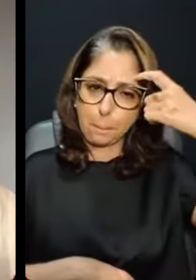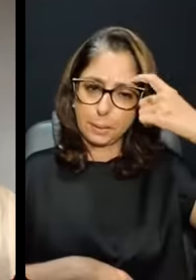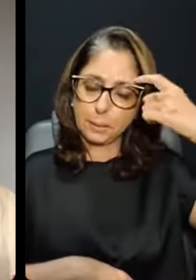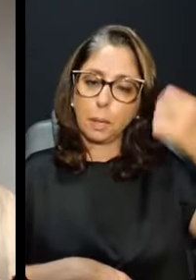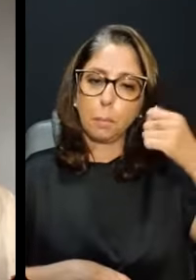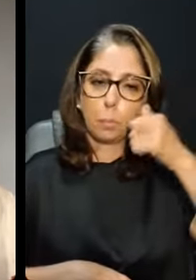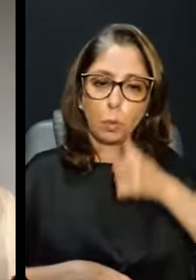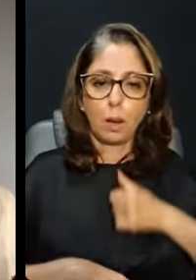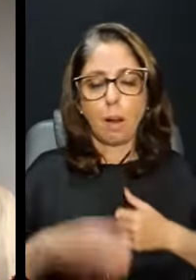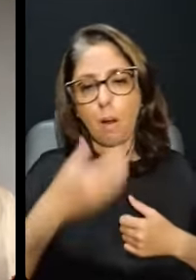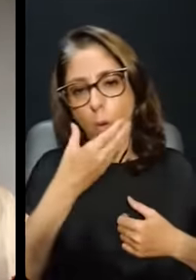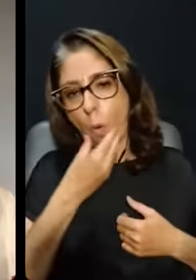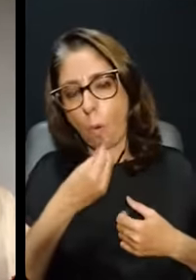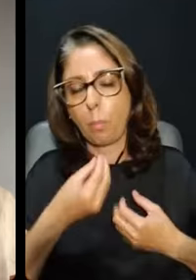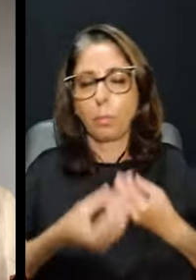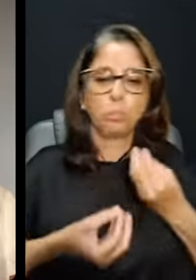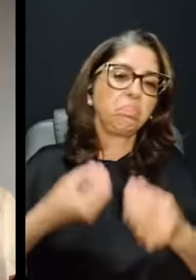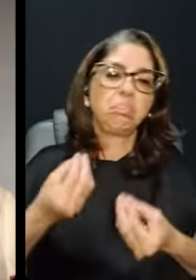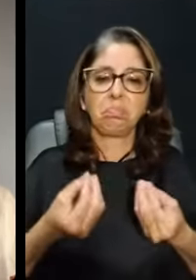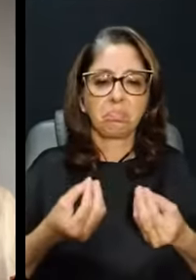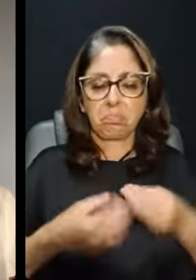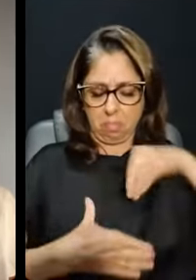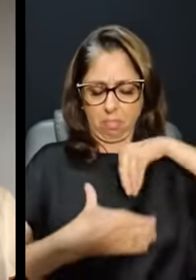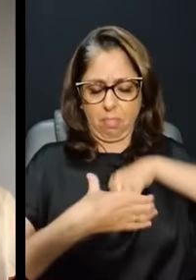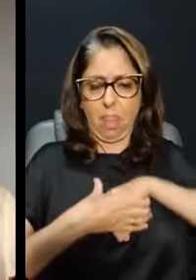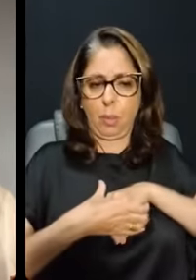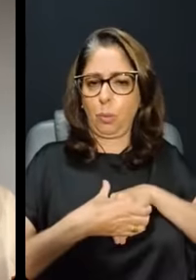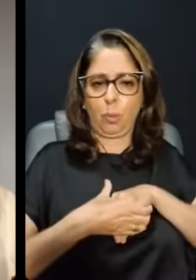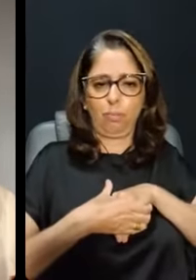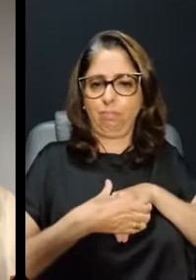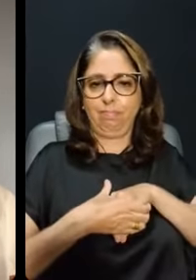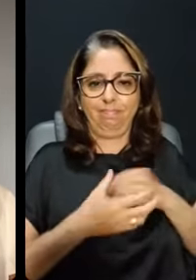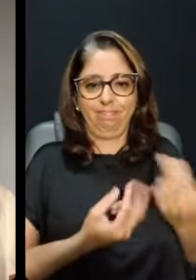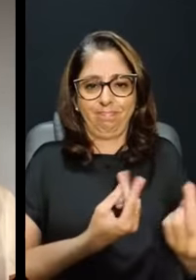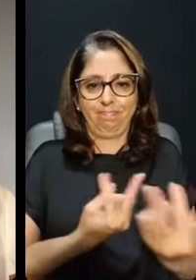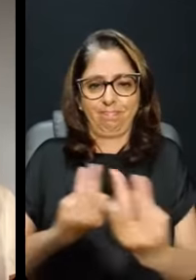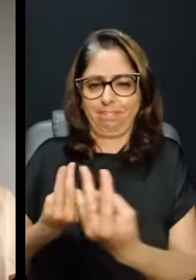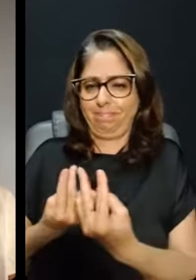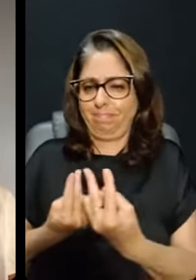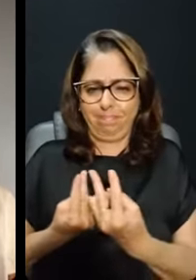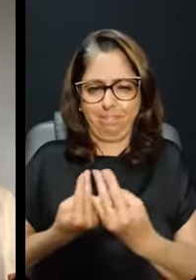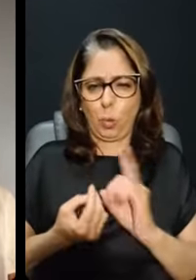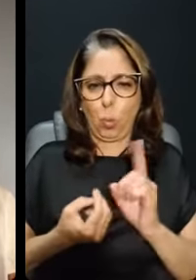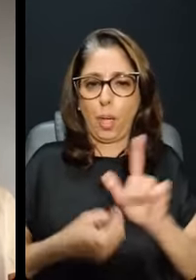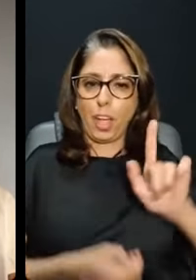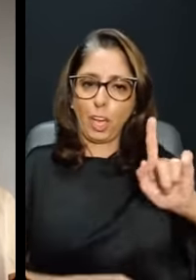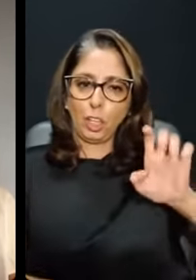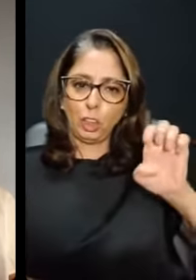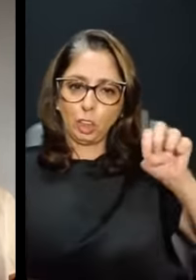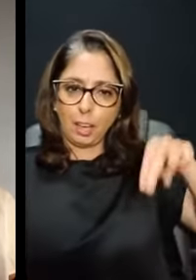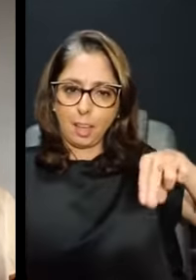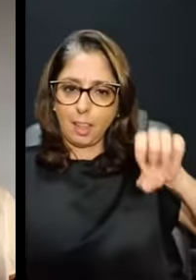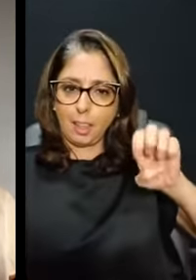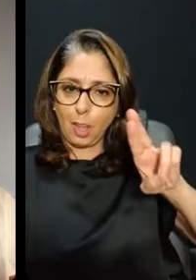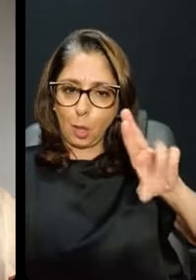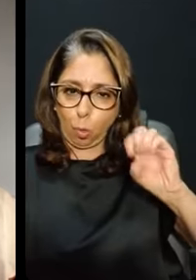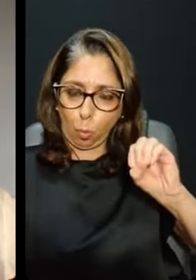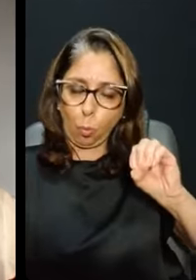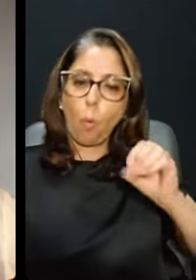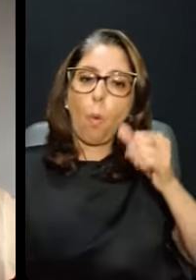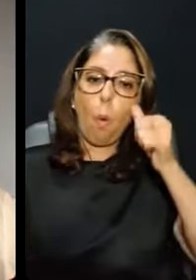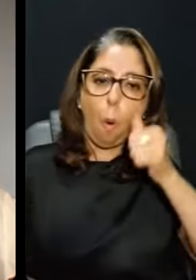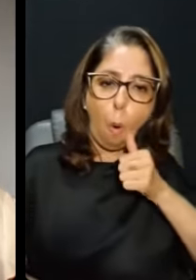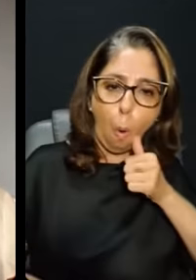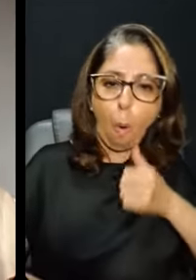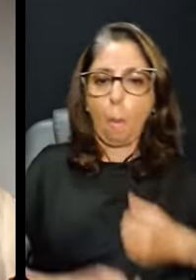né, feminino e masculino internamente, independente de ser homem e ser mulher, mas eu acredito que esse